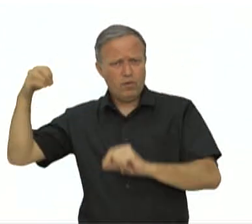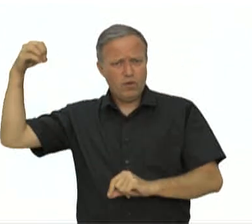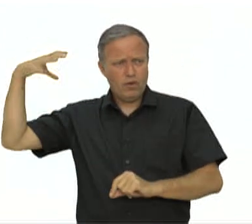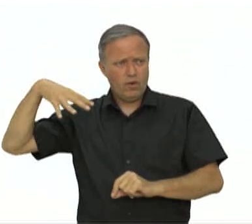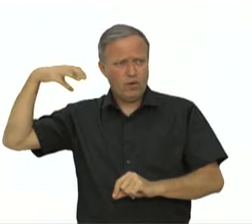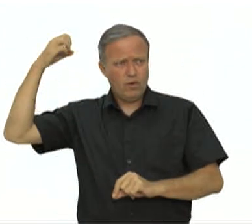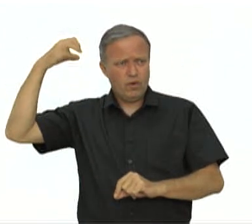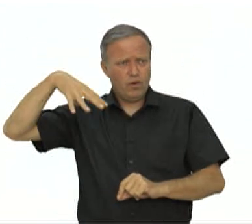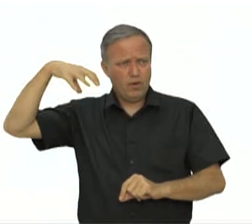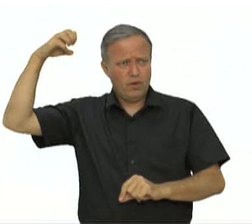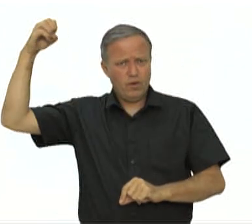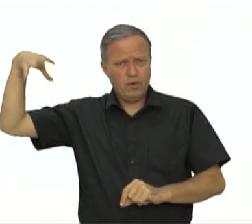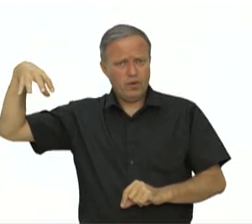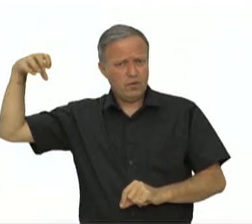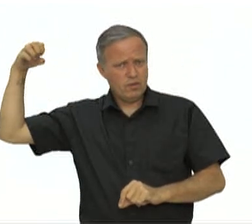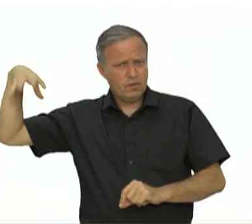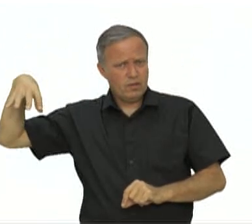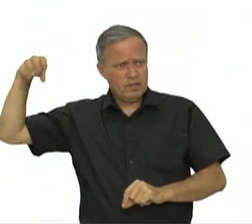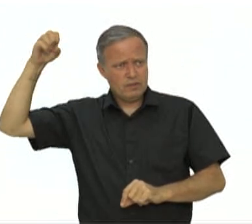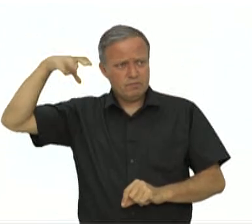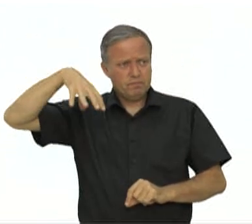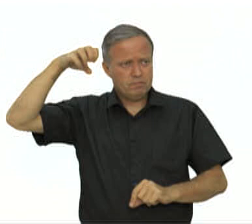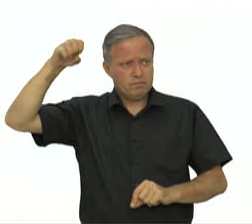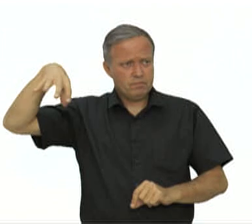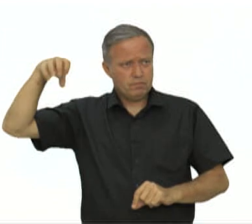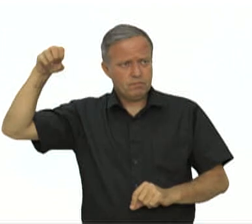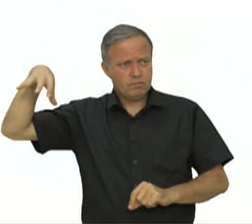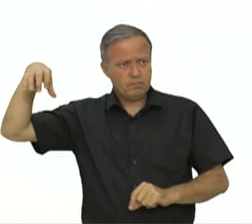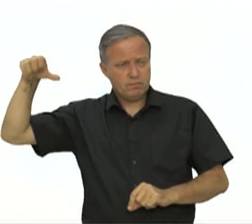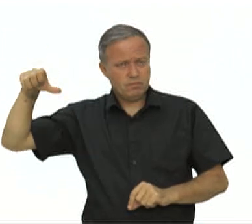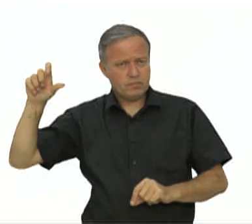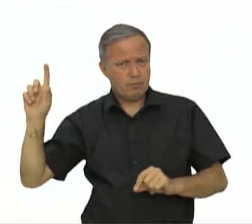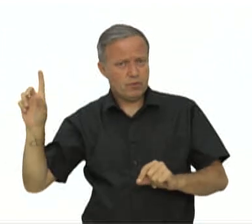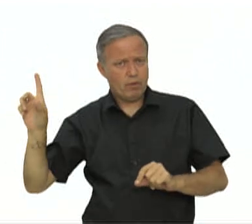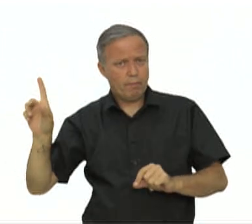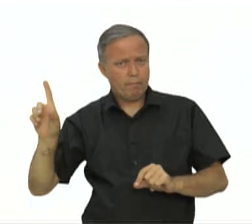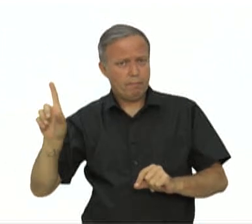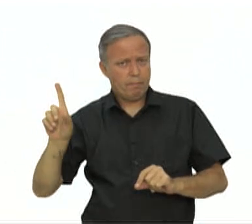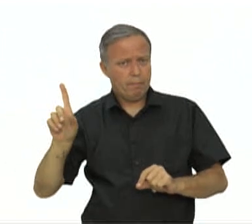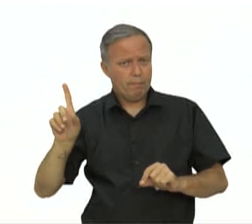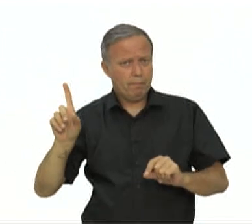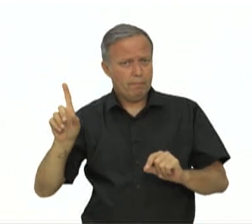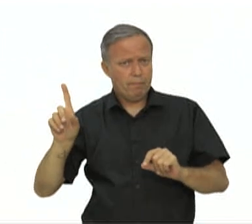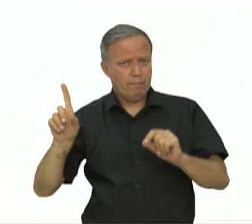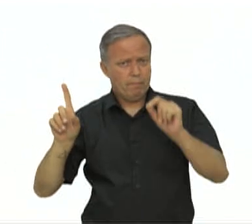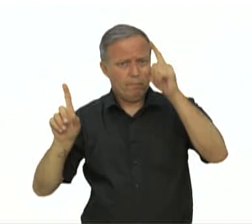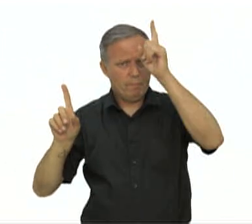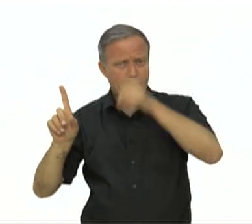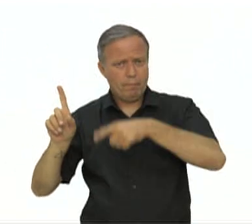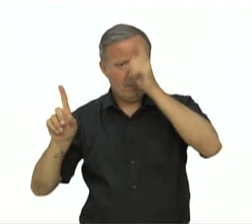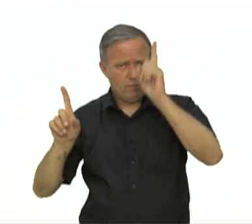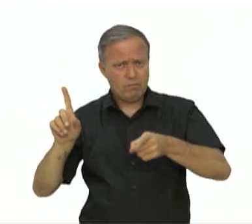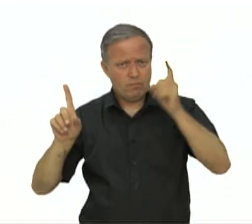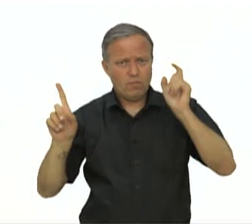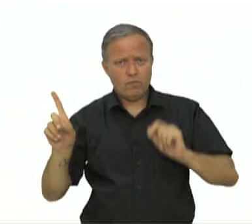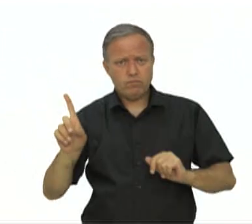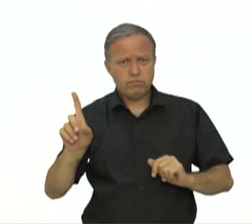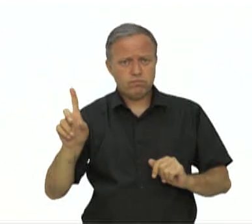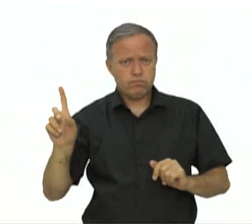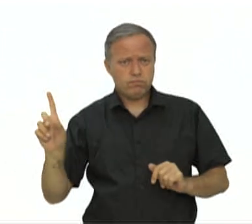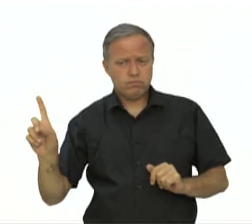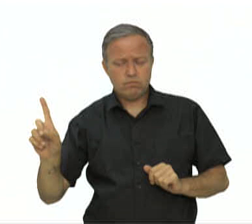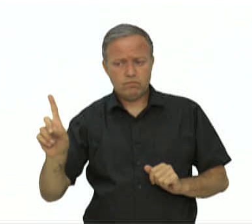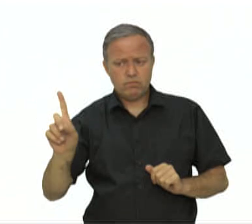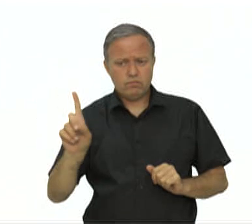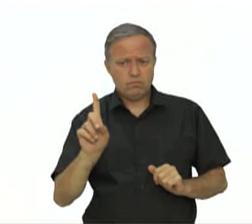refletindo nesses fios, em que a pessoa passa no meio desses fios, né? Então, vejam, a